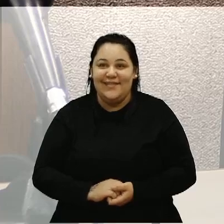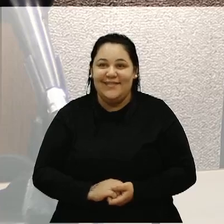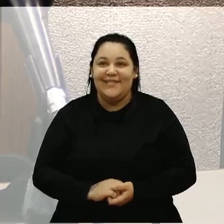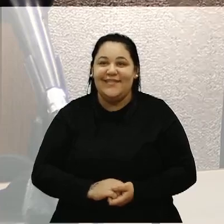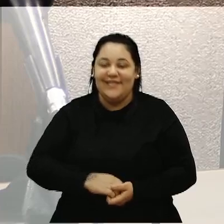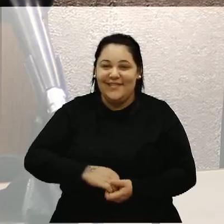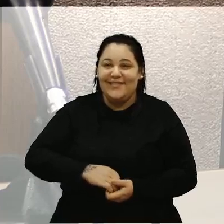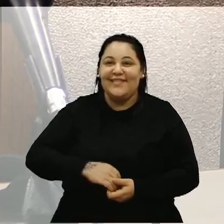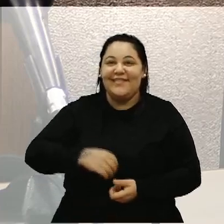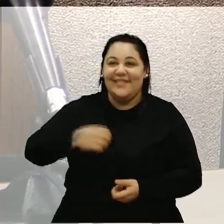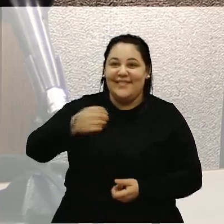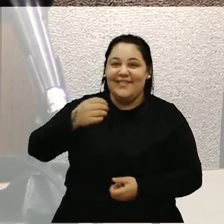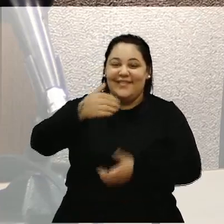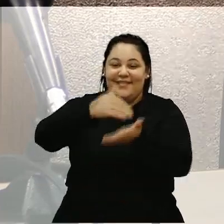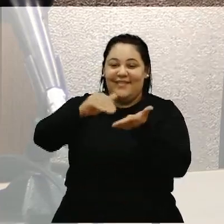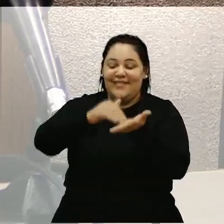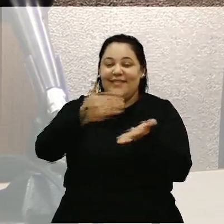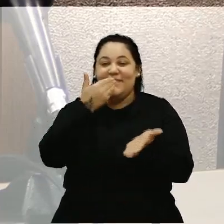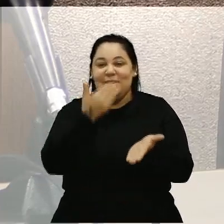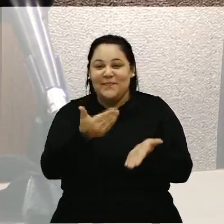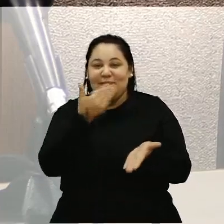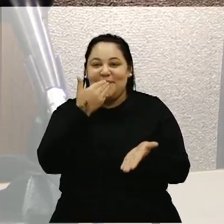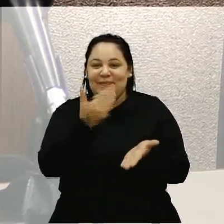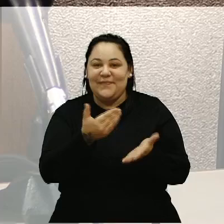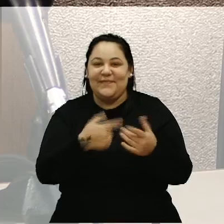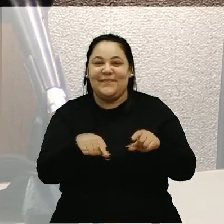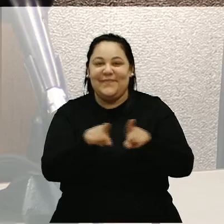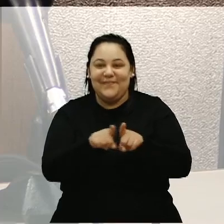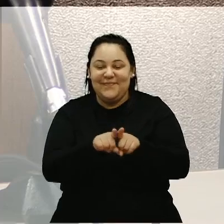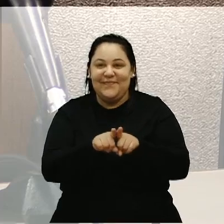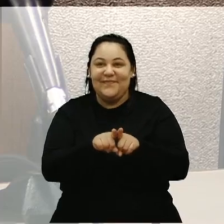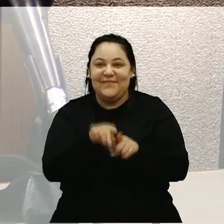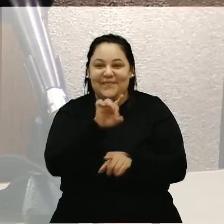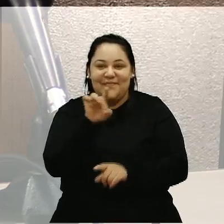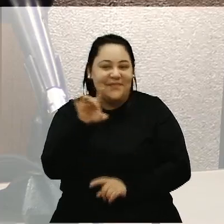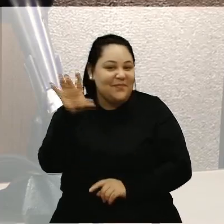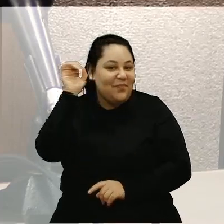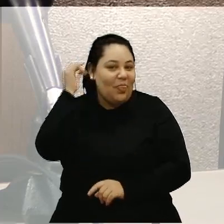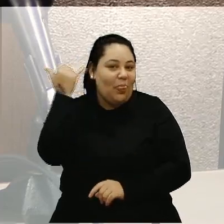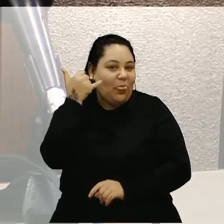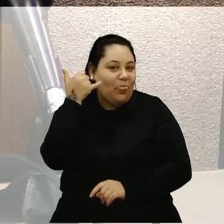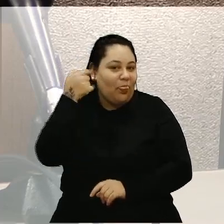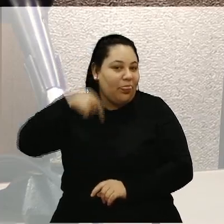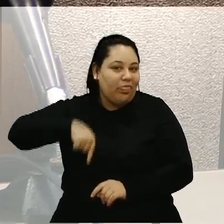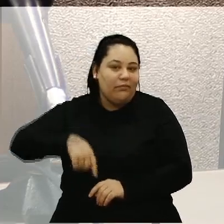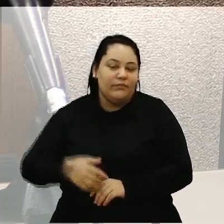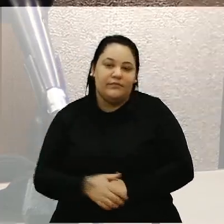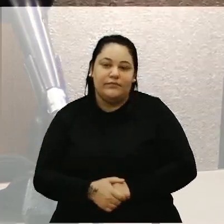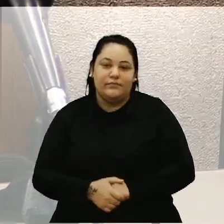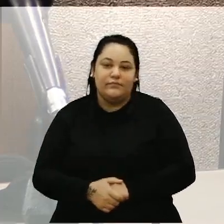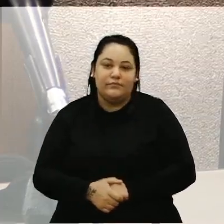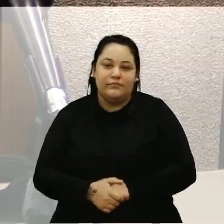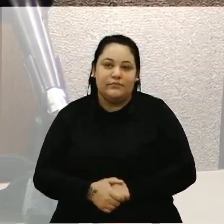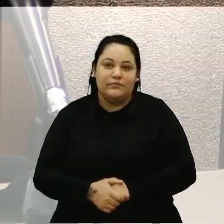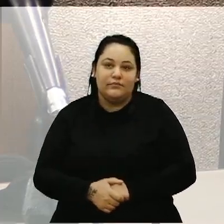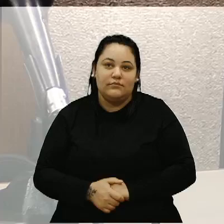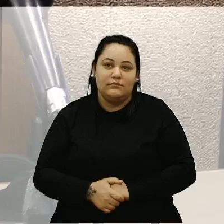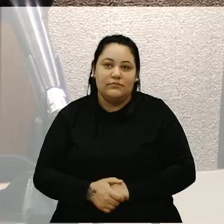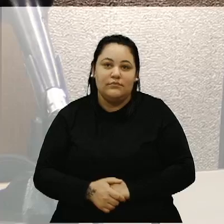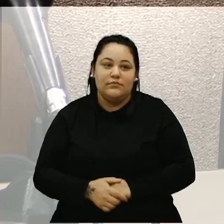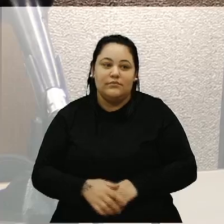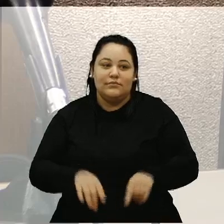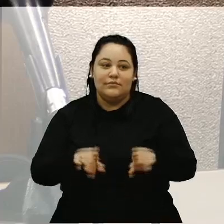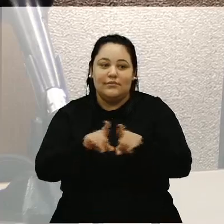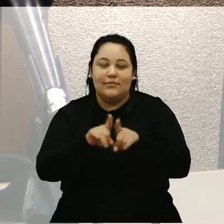secretário está solicitando e não está sendo ouvido. Então, é uma barbaridade o que está acontecendo. Eles têm que achar uma